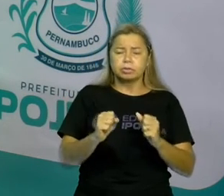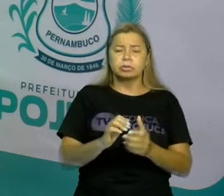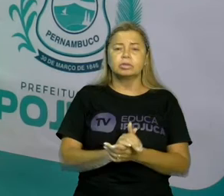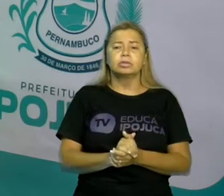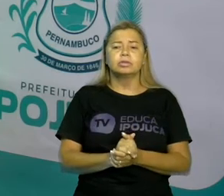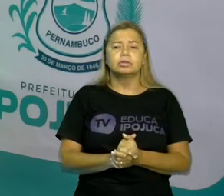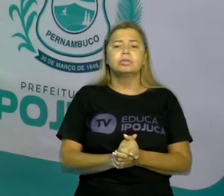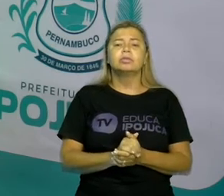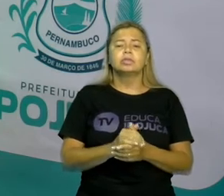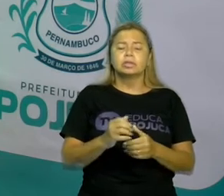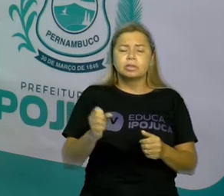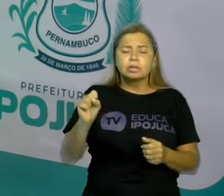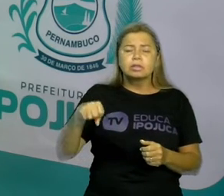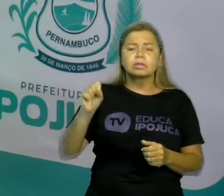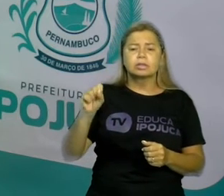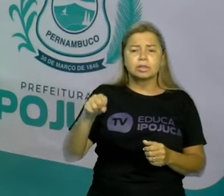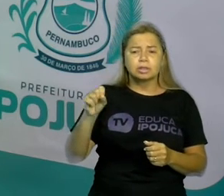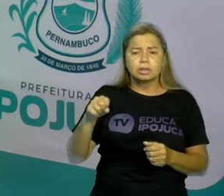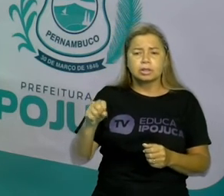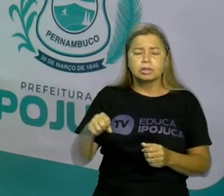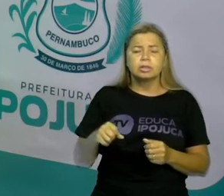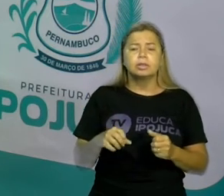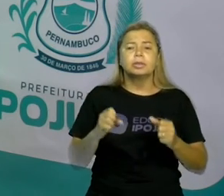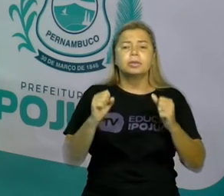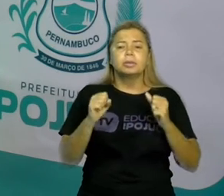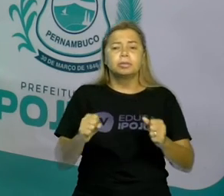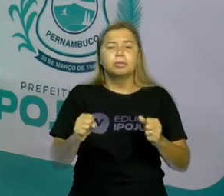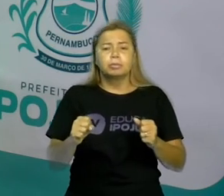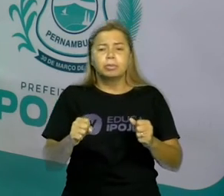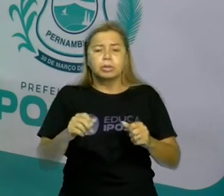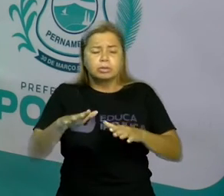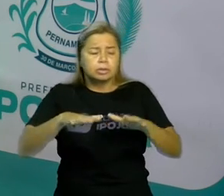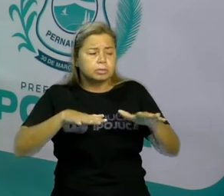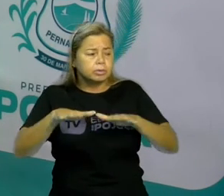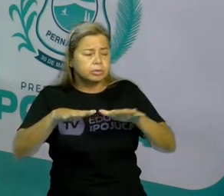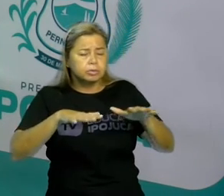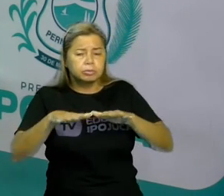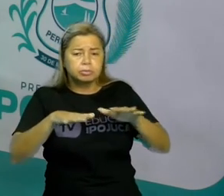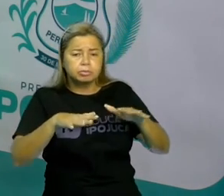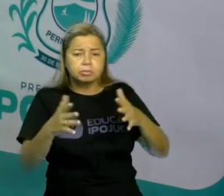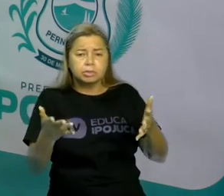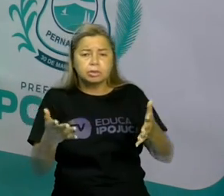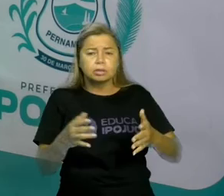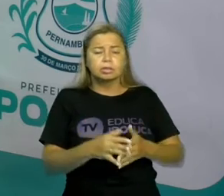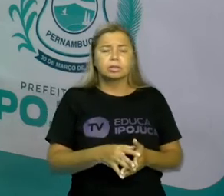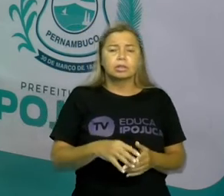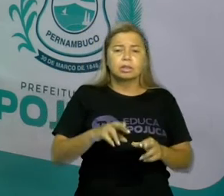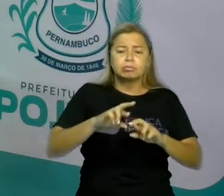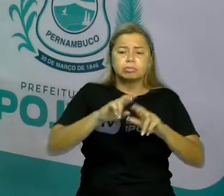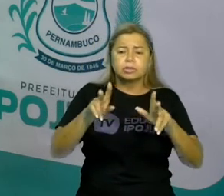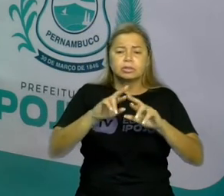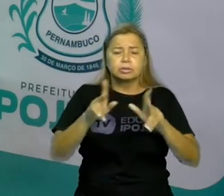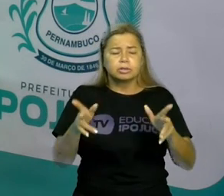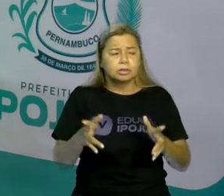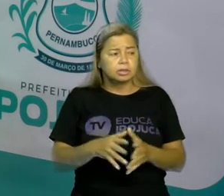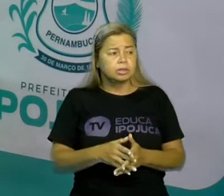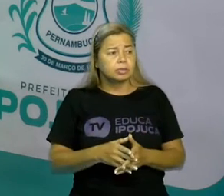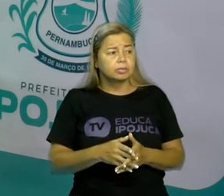outra possibilidade dele movimentar e fazer entrega diferente, certo? E aí ele